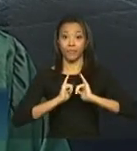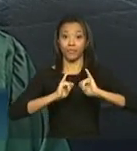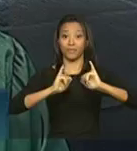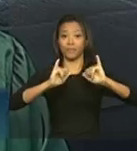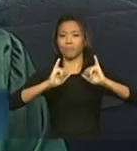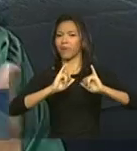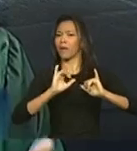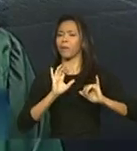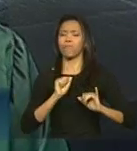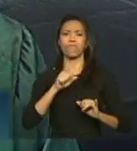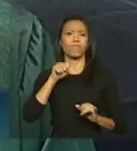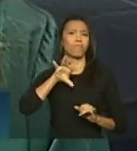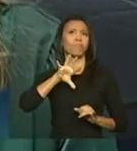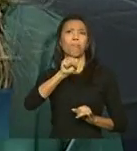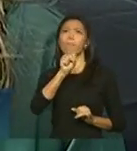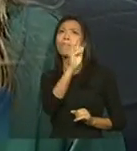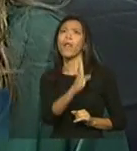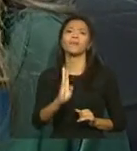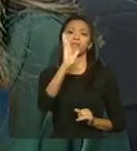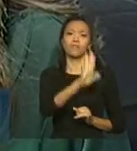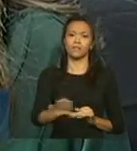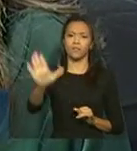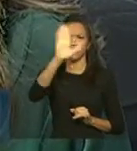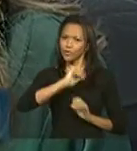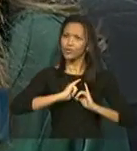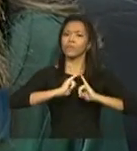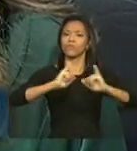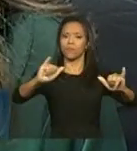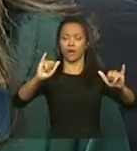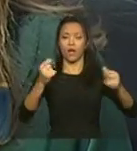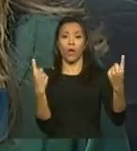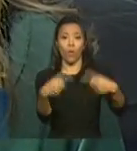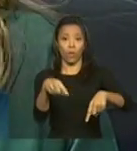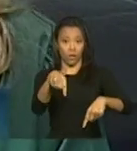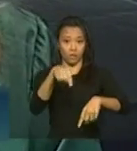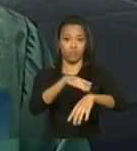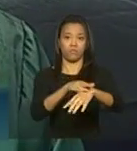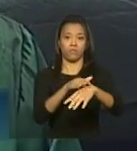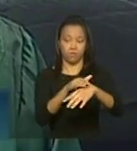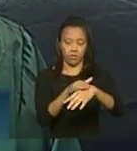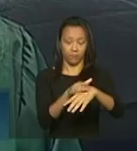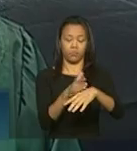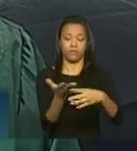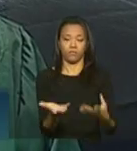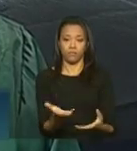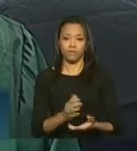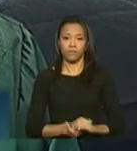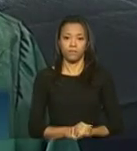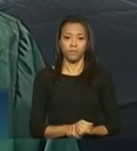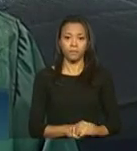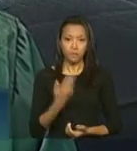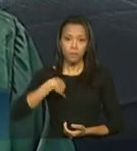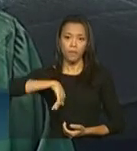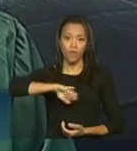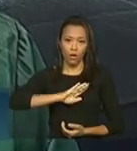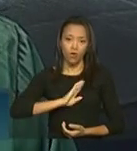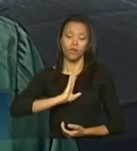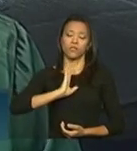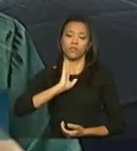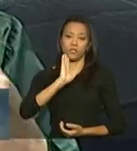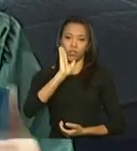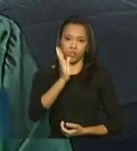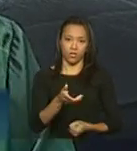Brasil inteiro, como inicialmente o próprio CONASEMS propôs que fosse o Brasil inteiro feito. E nós